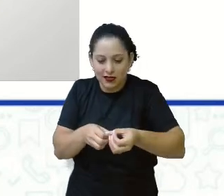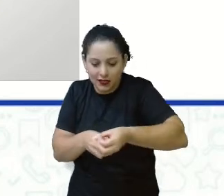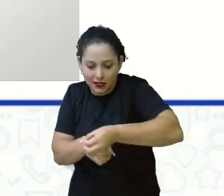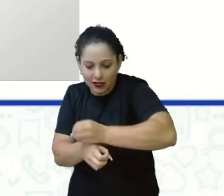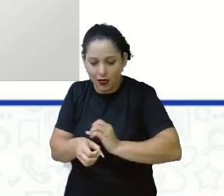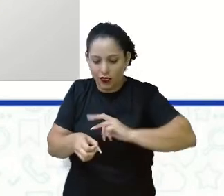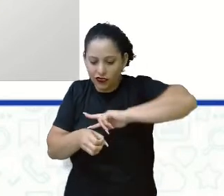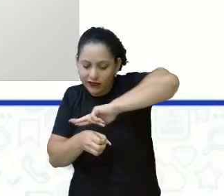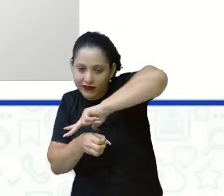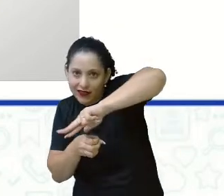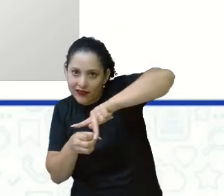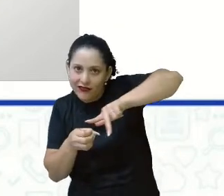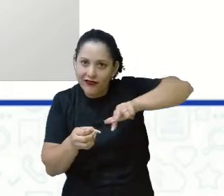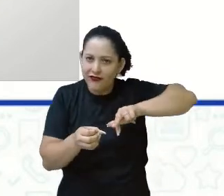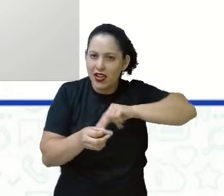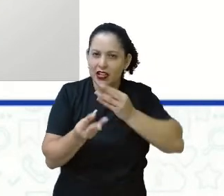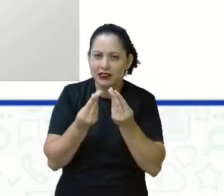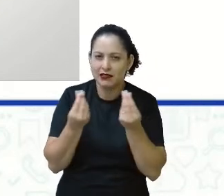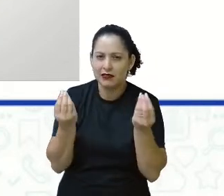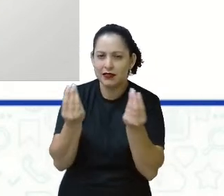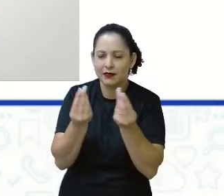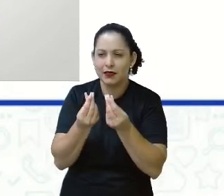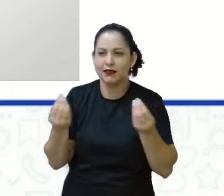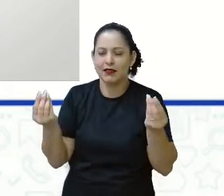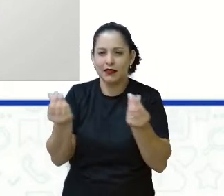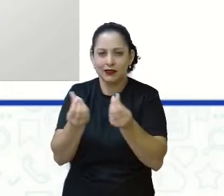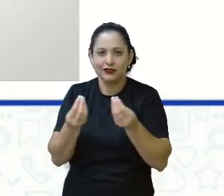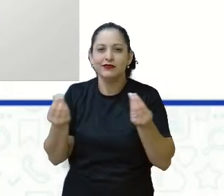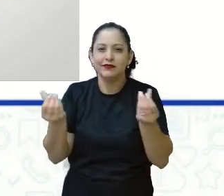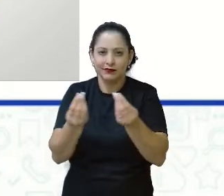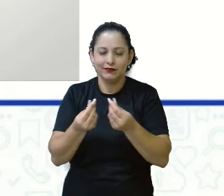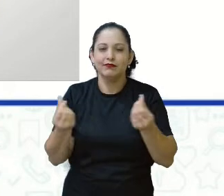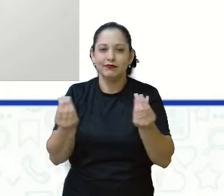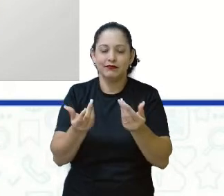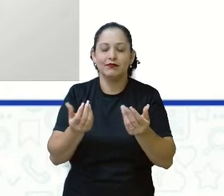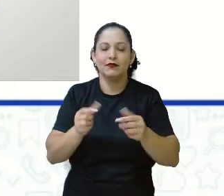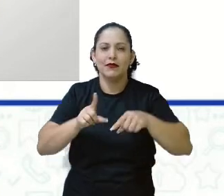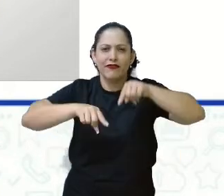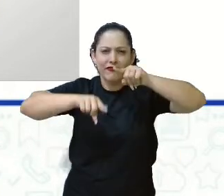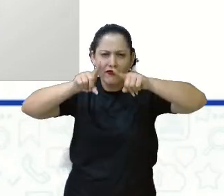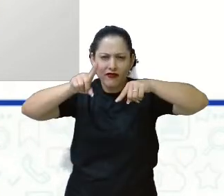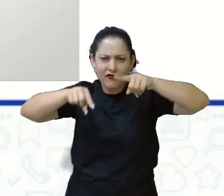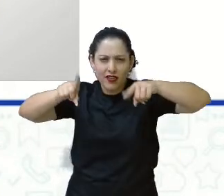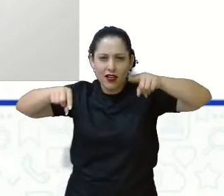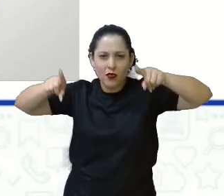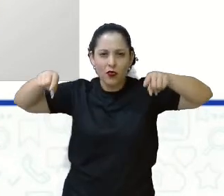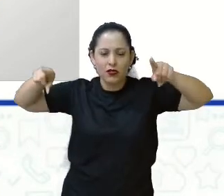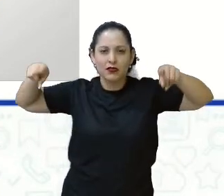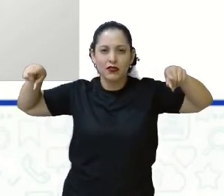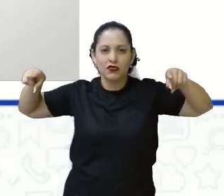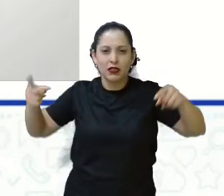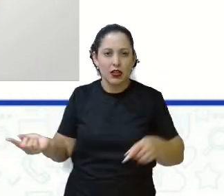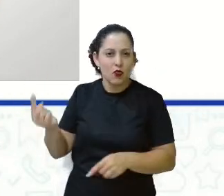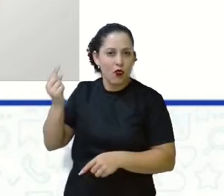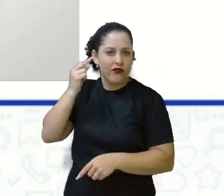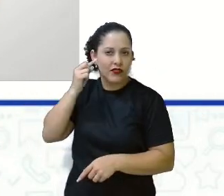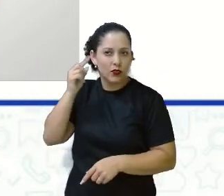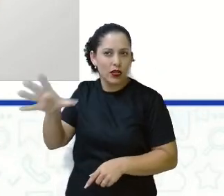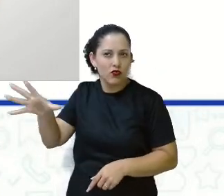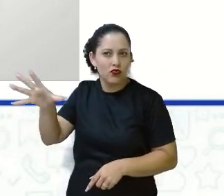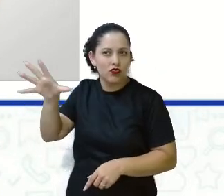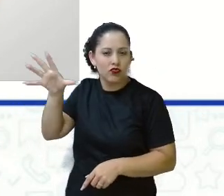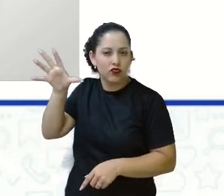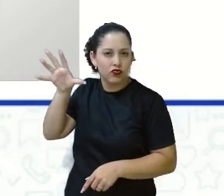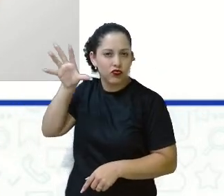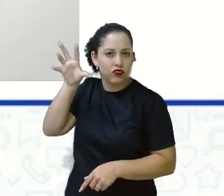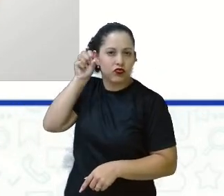de sensibilidade para a detecção de diferentes tons ou frequências. Isso permite que o ouvido perceba todas as particularidades